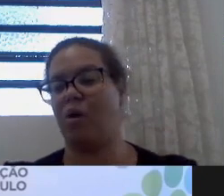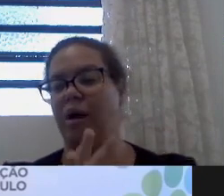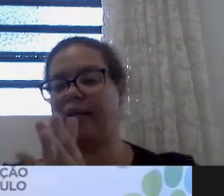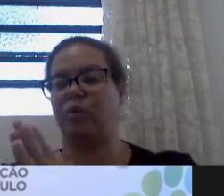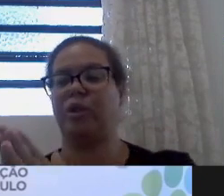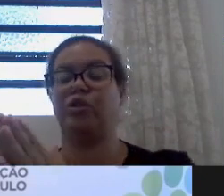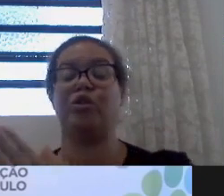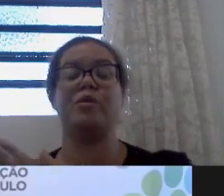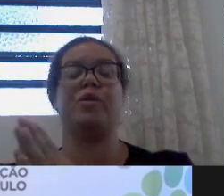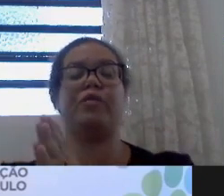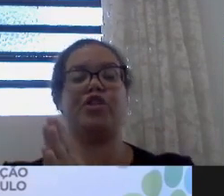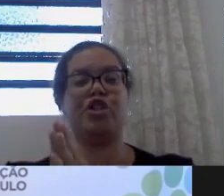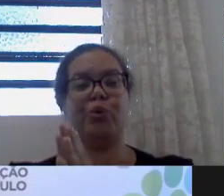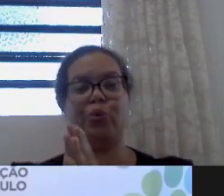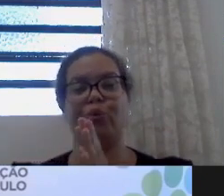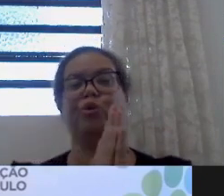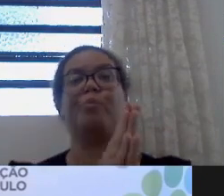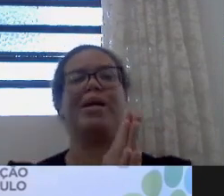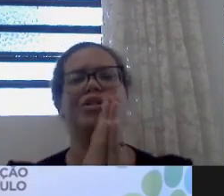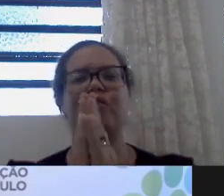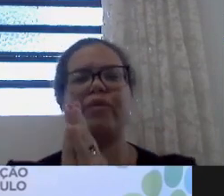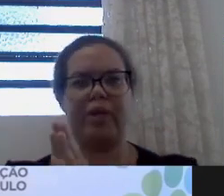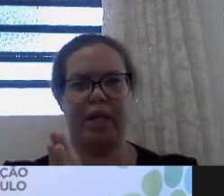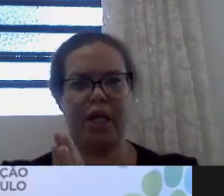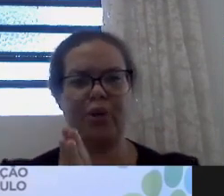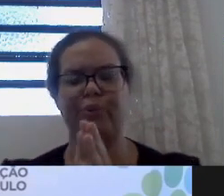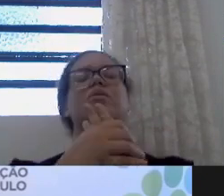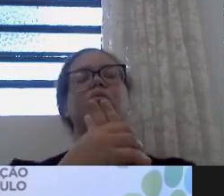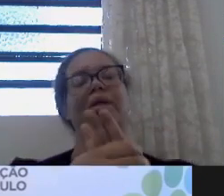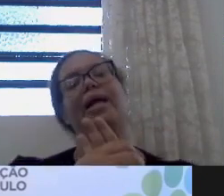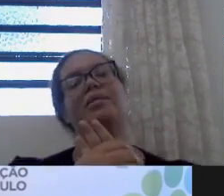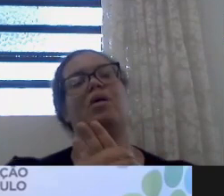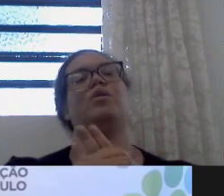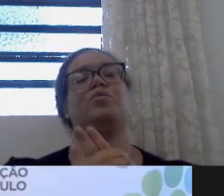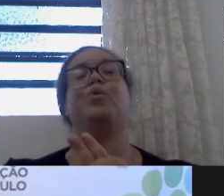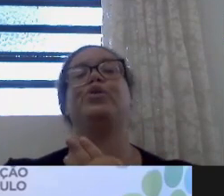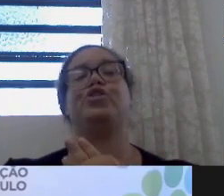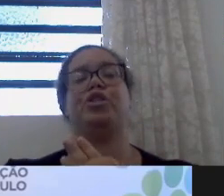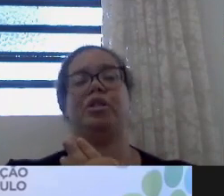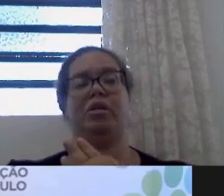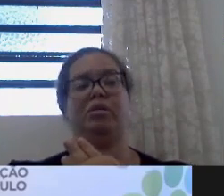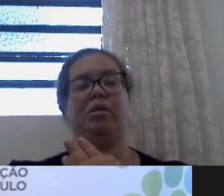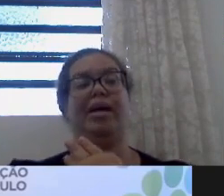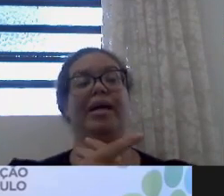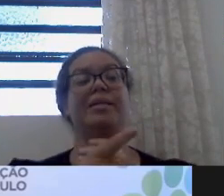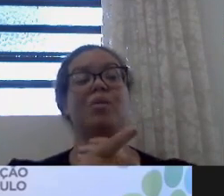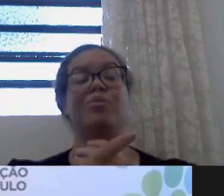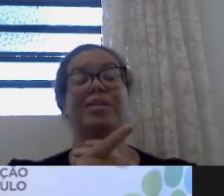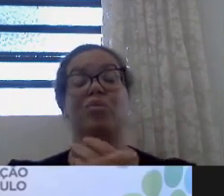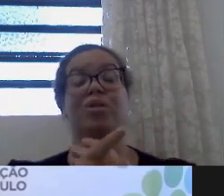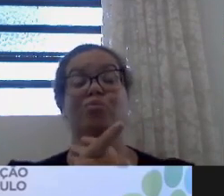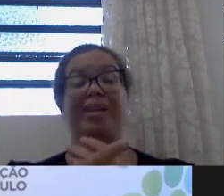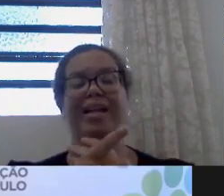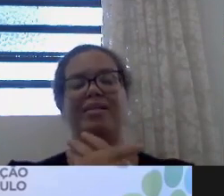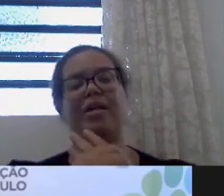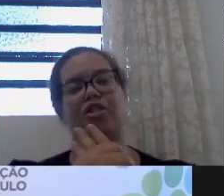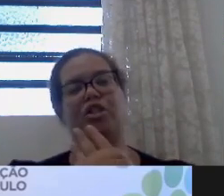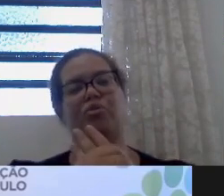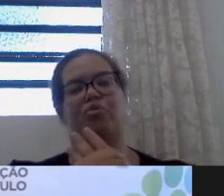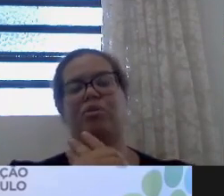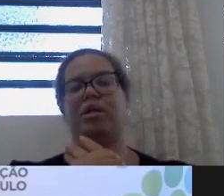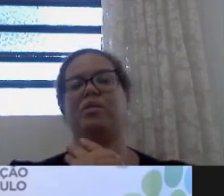passando agora no ano de 2021, no mês de fevereiro, são 3 aulas por dia. Então, são